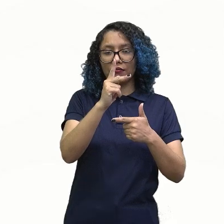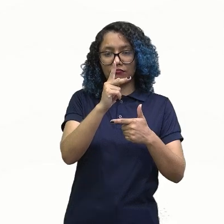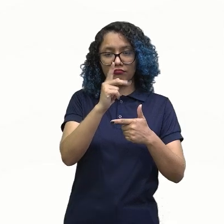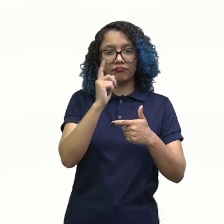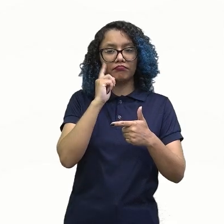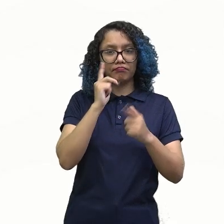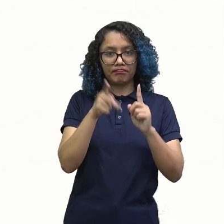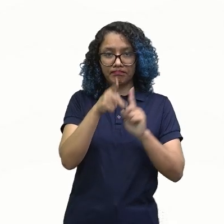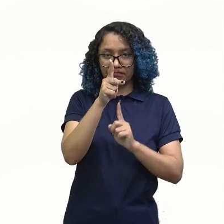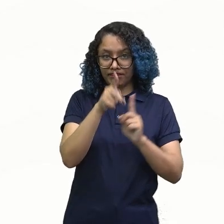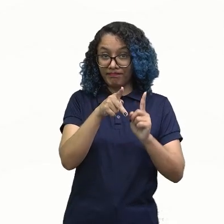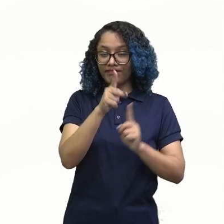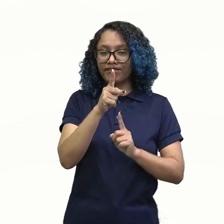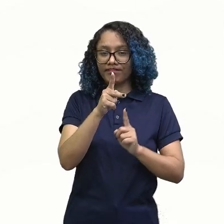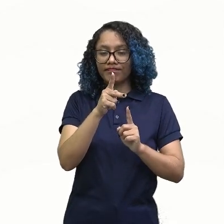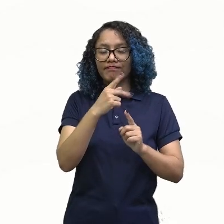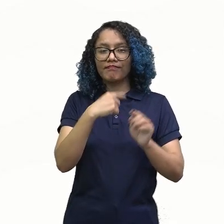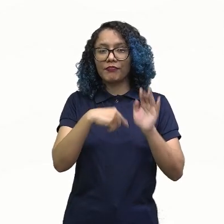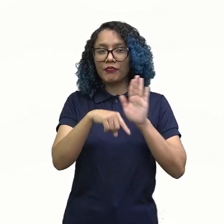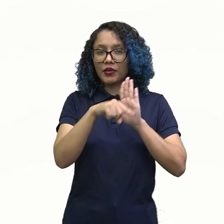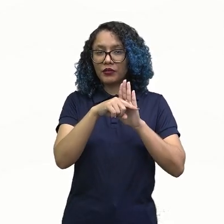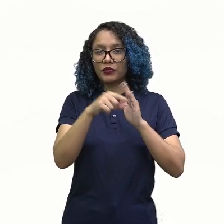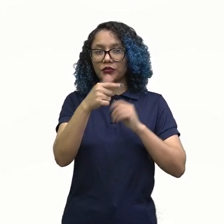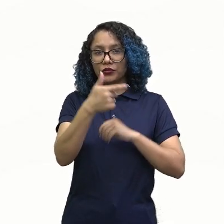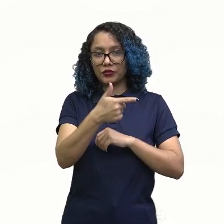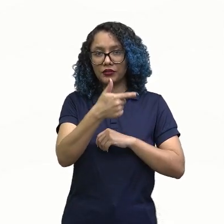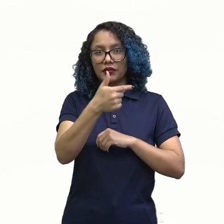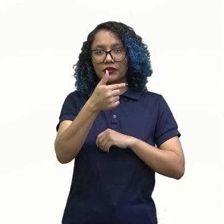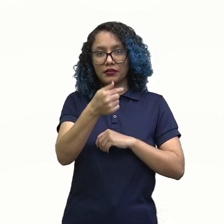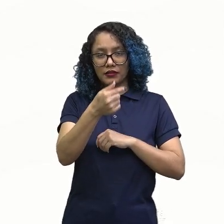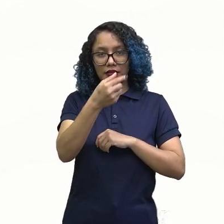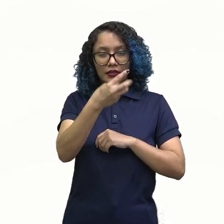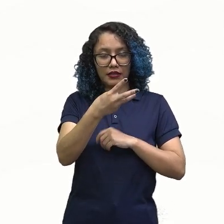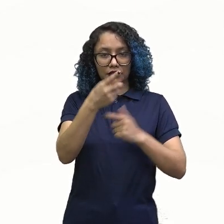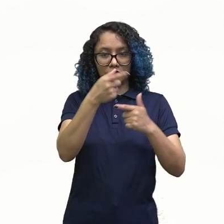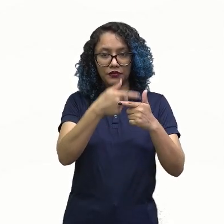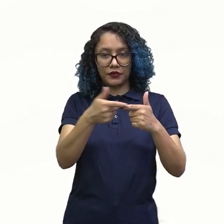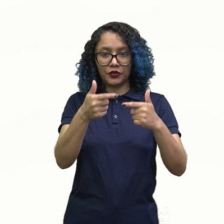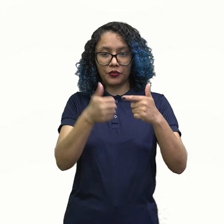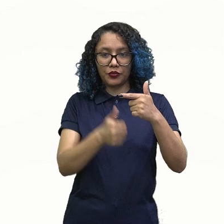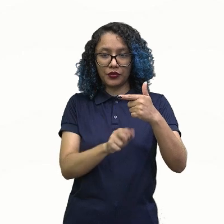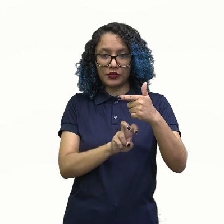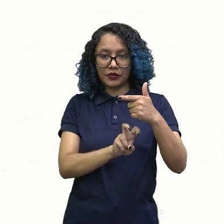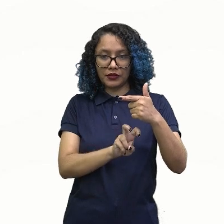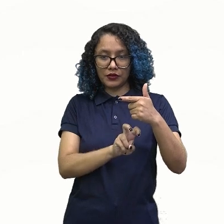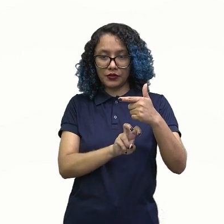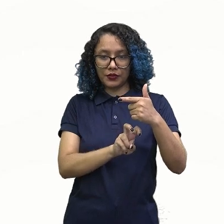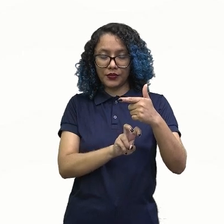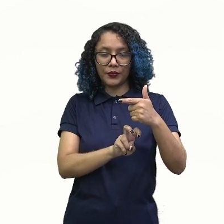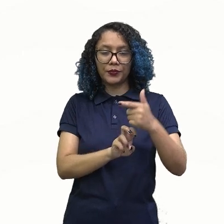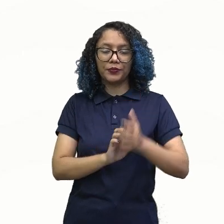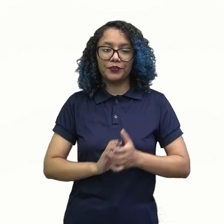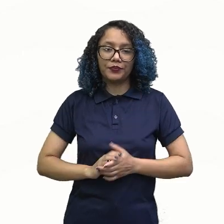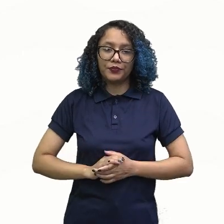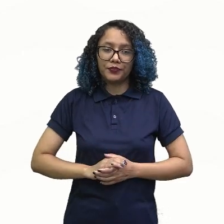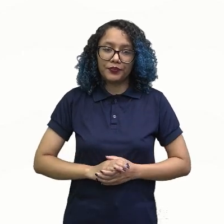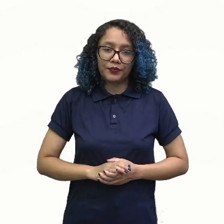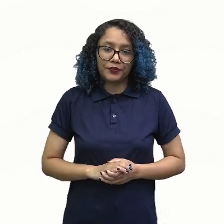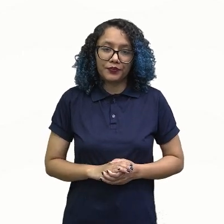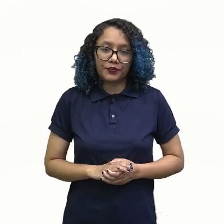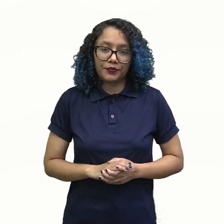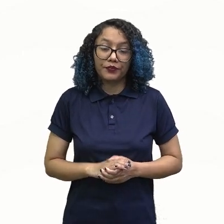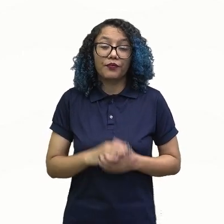a temperatura na escala Kelvin, menos 273 dividido por 5. Claro que é